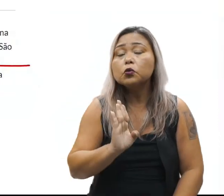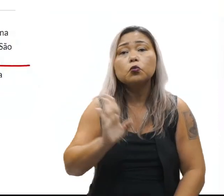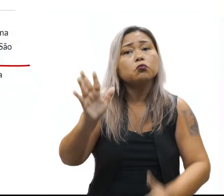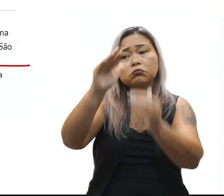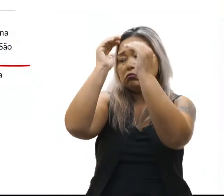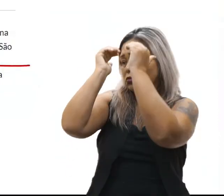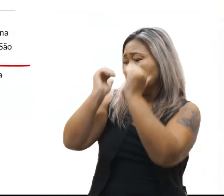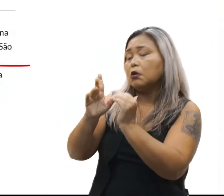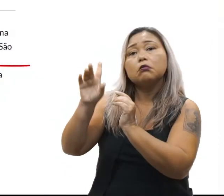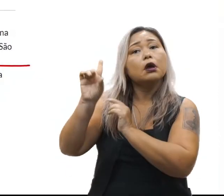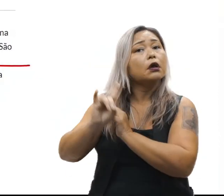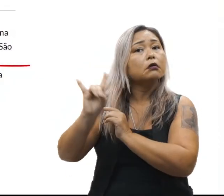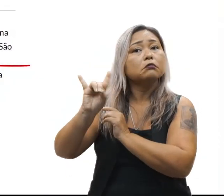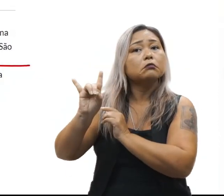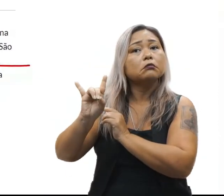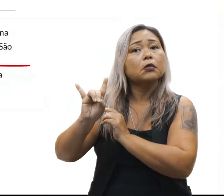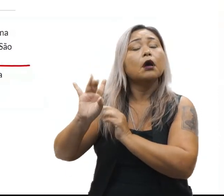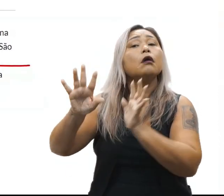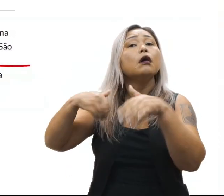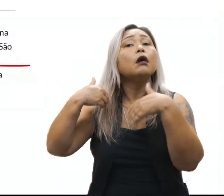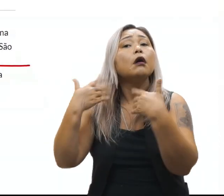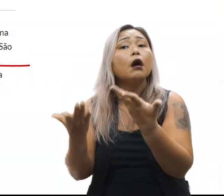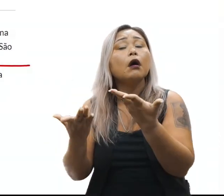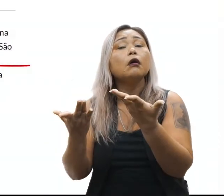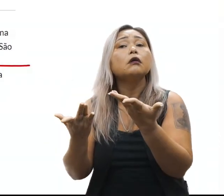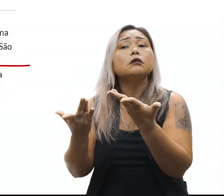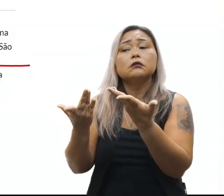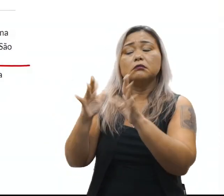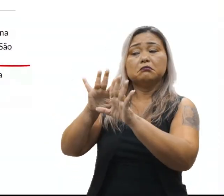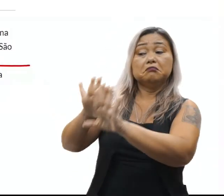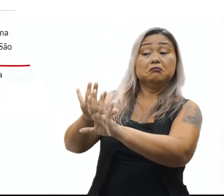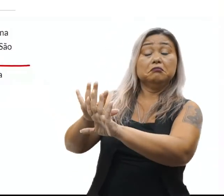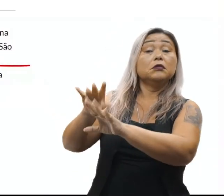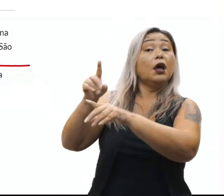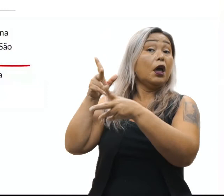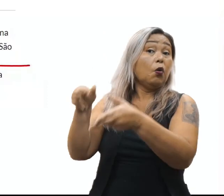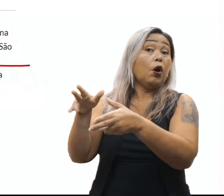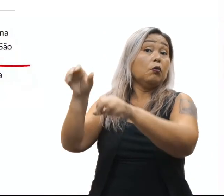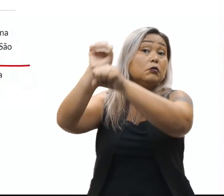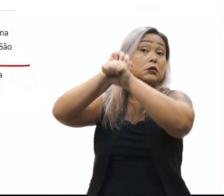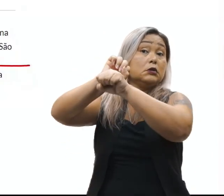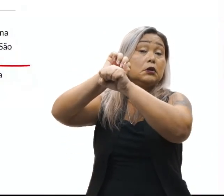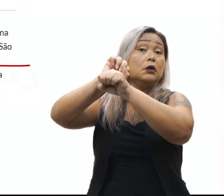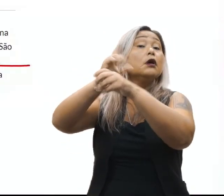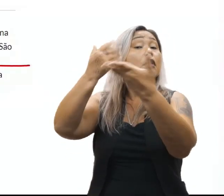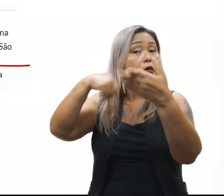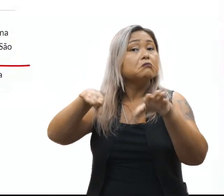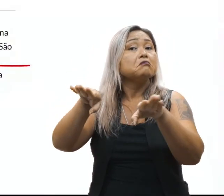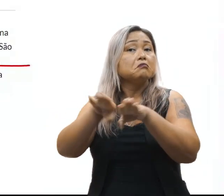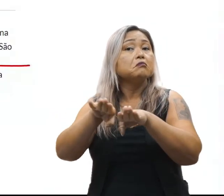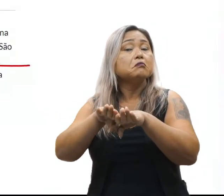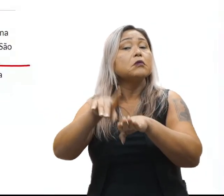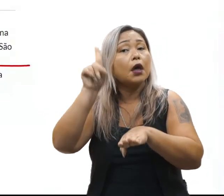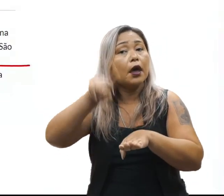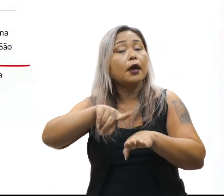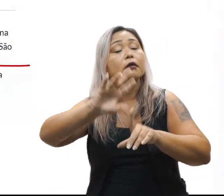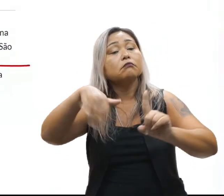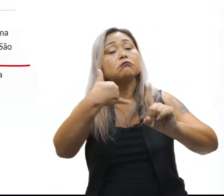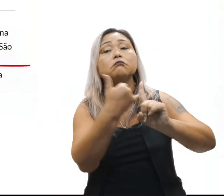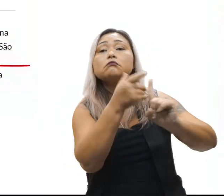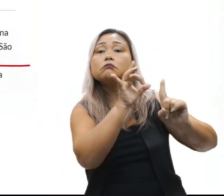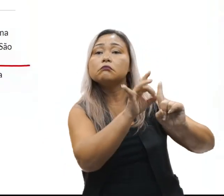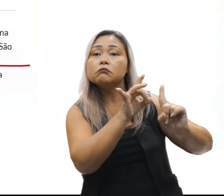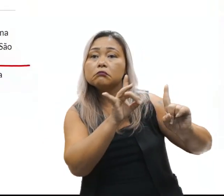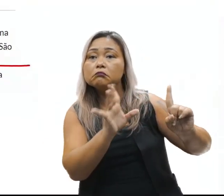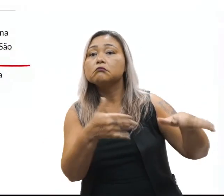os bolivianos e ainda o tratam como escravos. Okay? Isso também, gente, é uma forma de xenofobia. Do